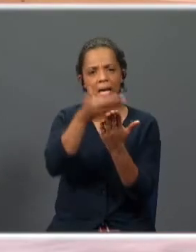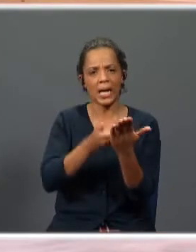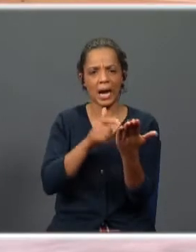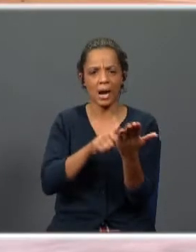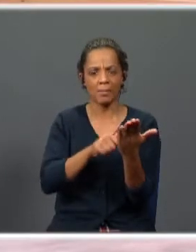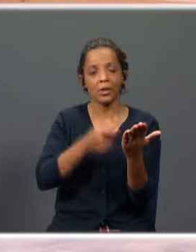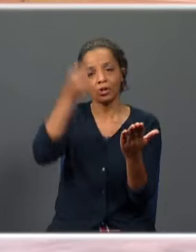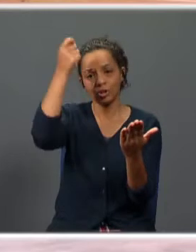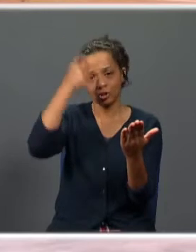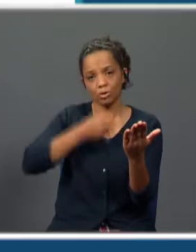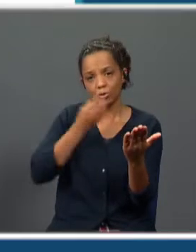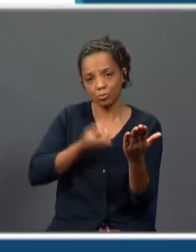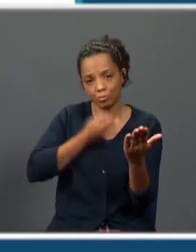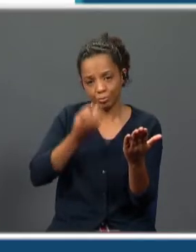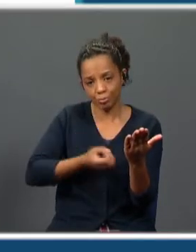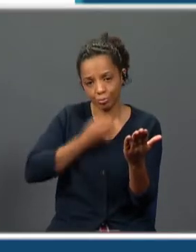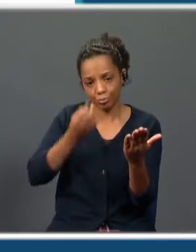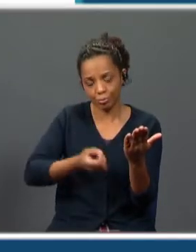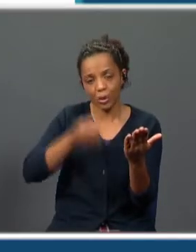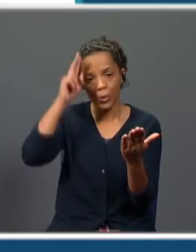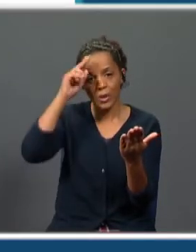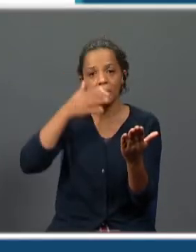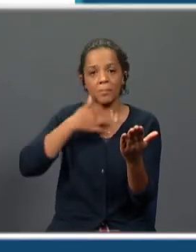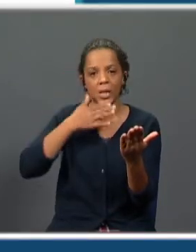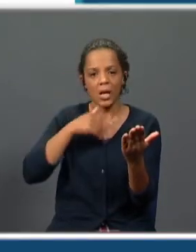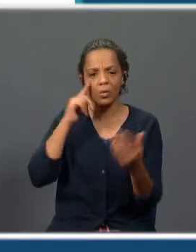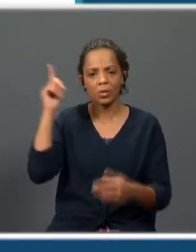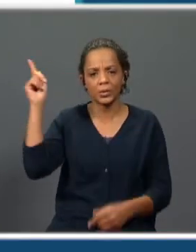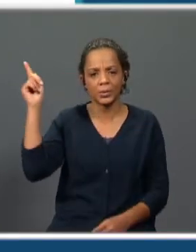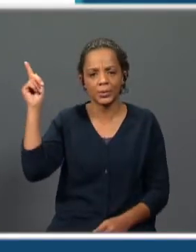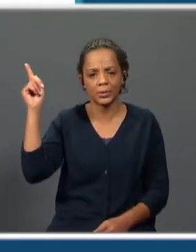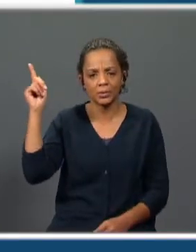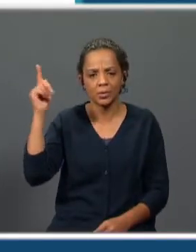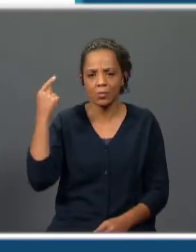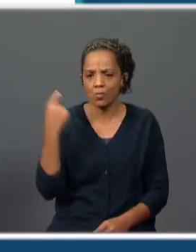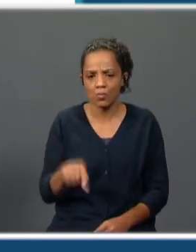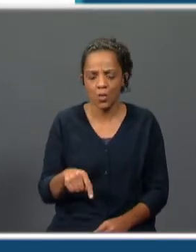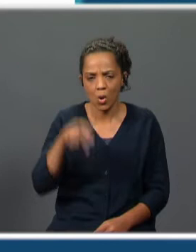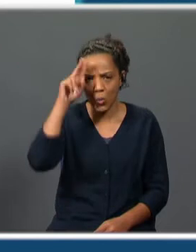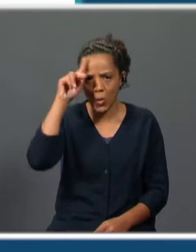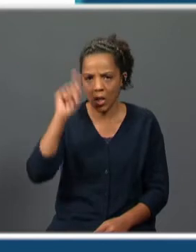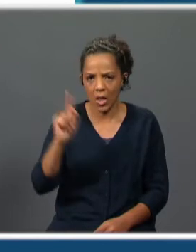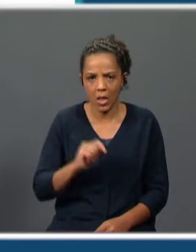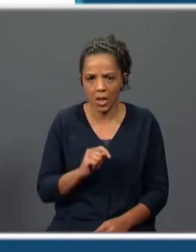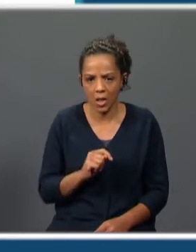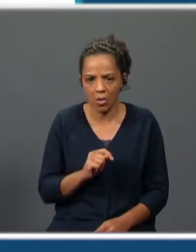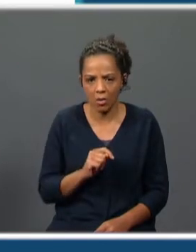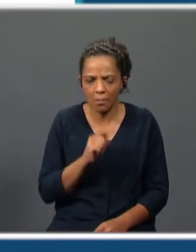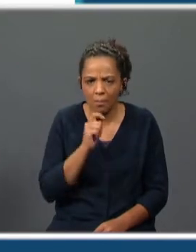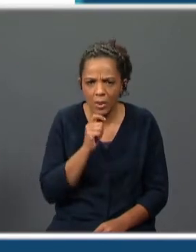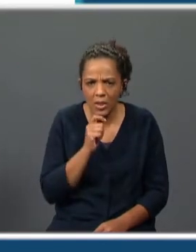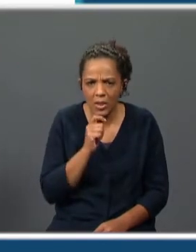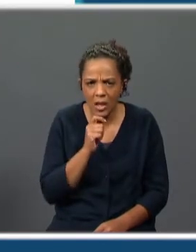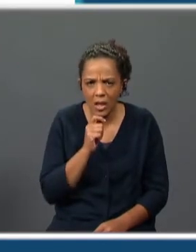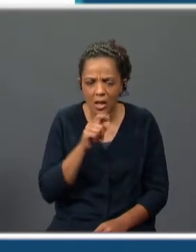do coelhinho branco. Ora, e na capa nós não temos só o coelhinho, pois não? Pois eu também acho